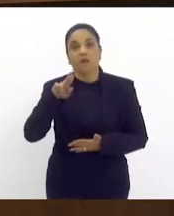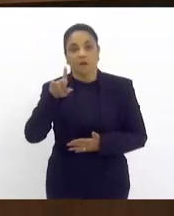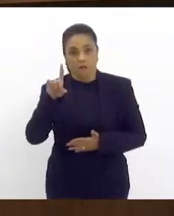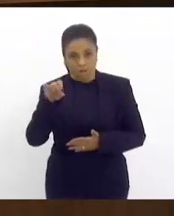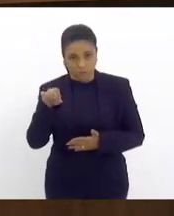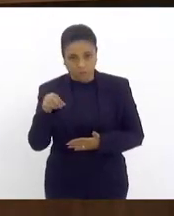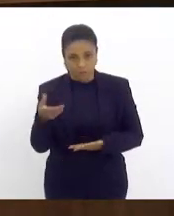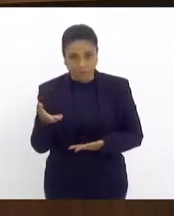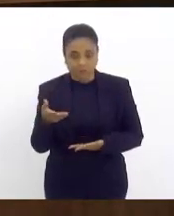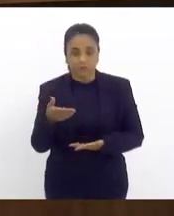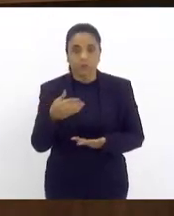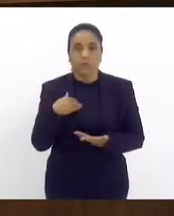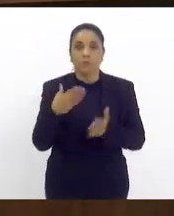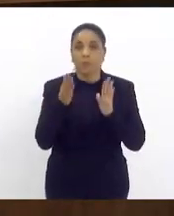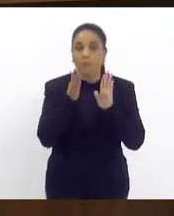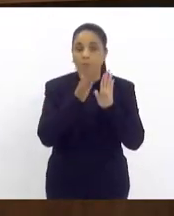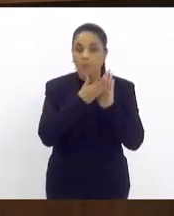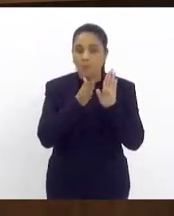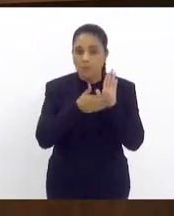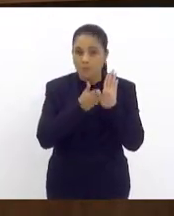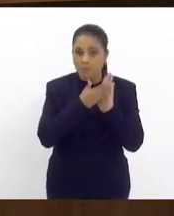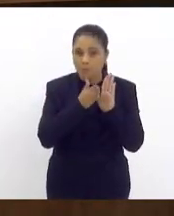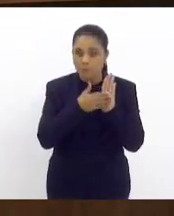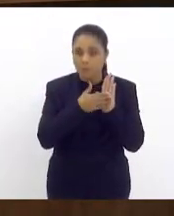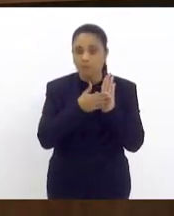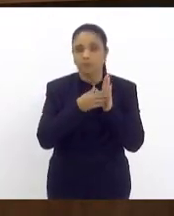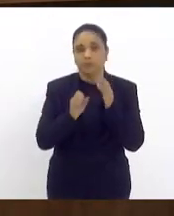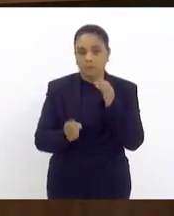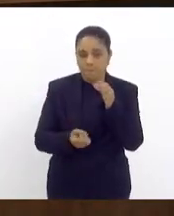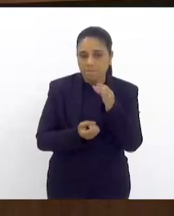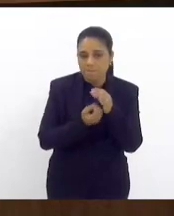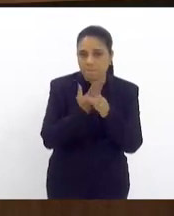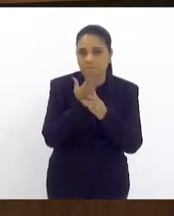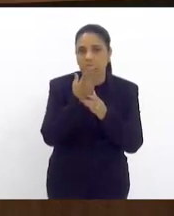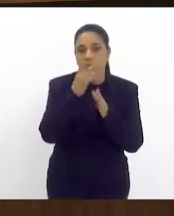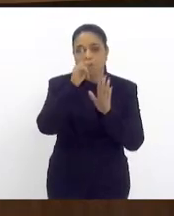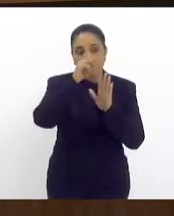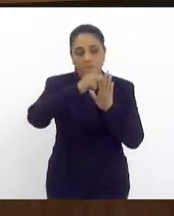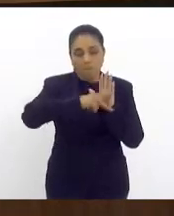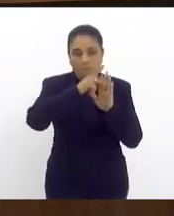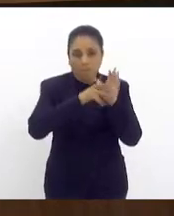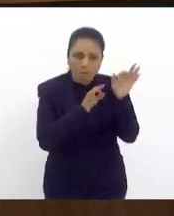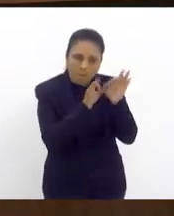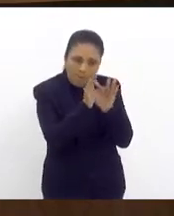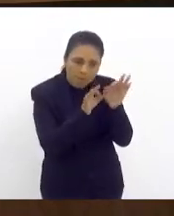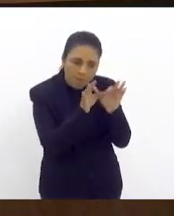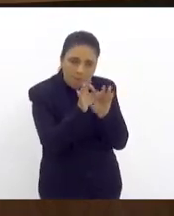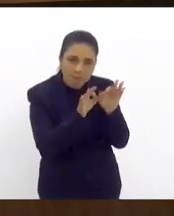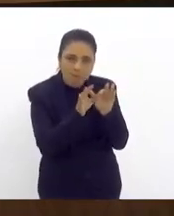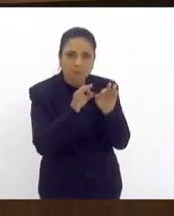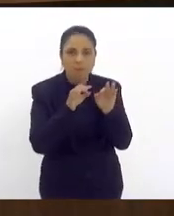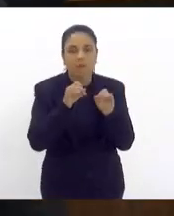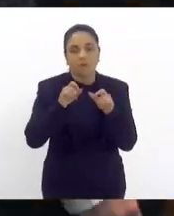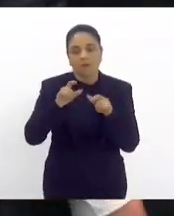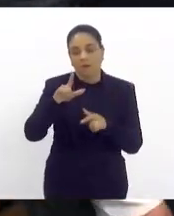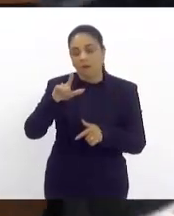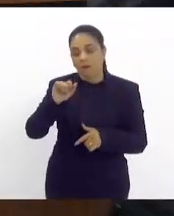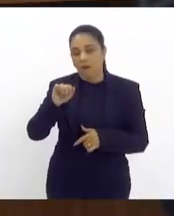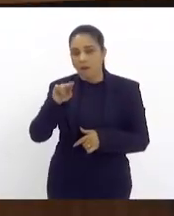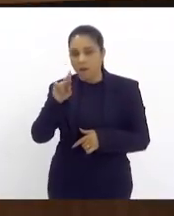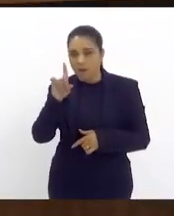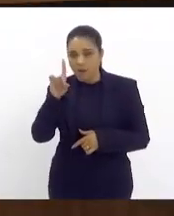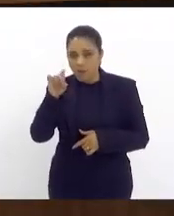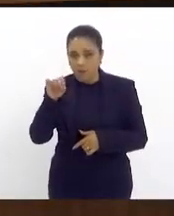estamos propondo a criação e a plantação do programa laudo Azul esse programa consiste na